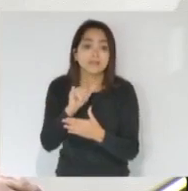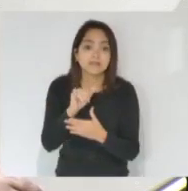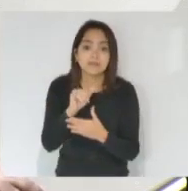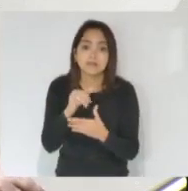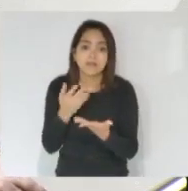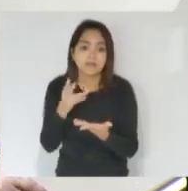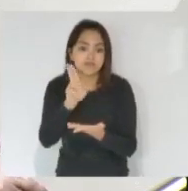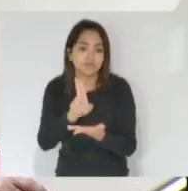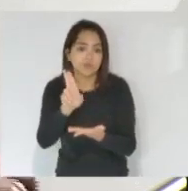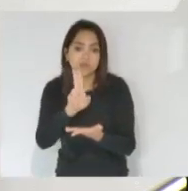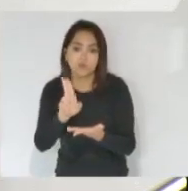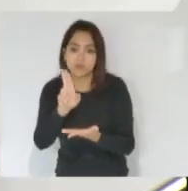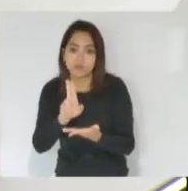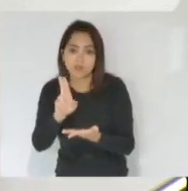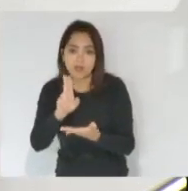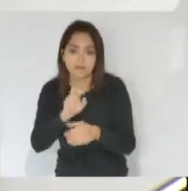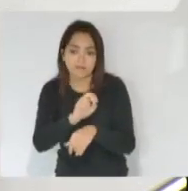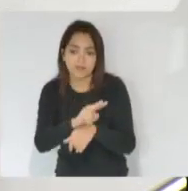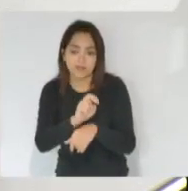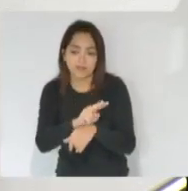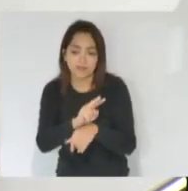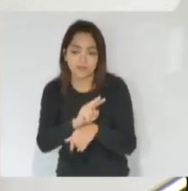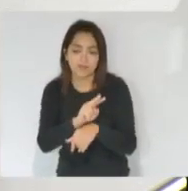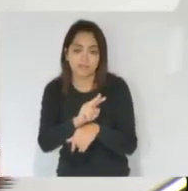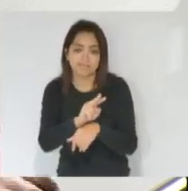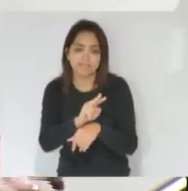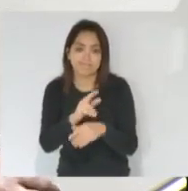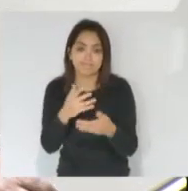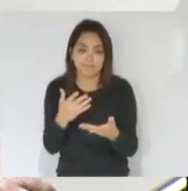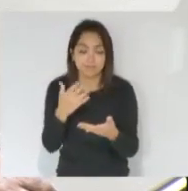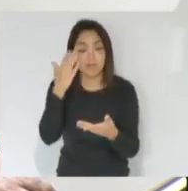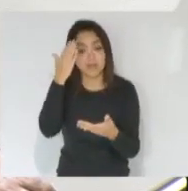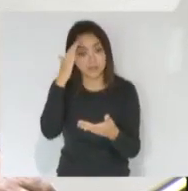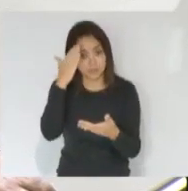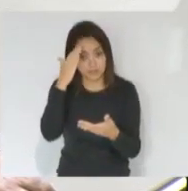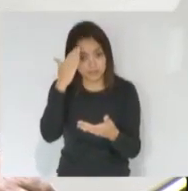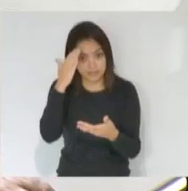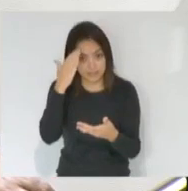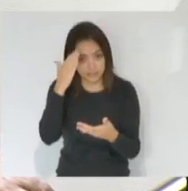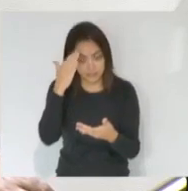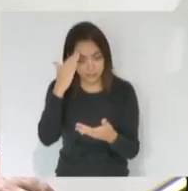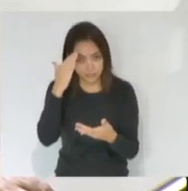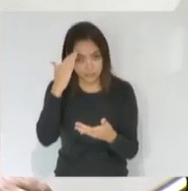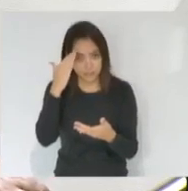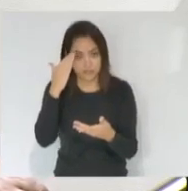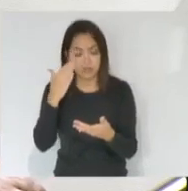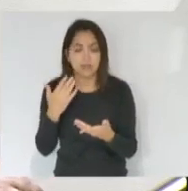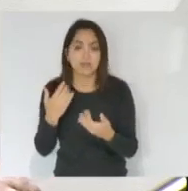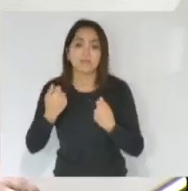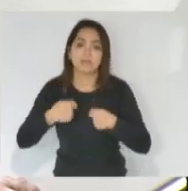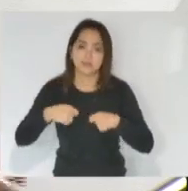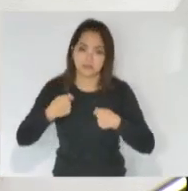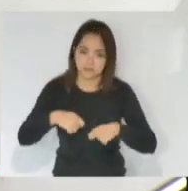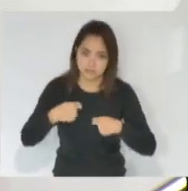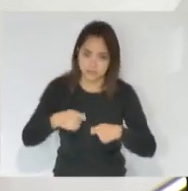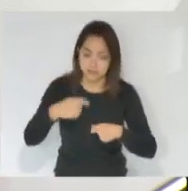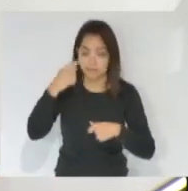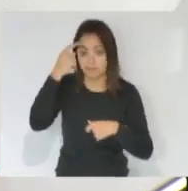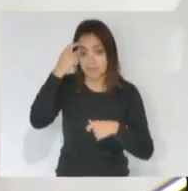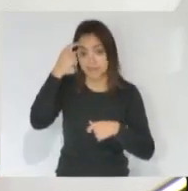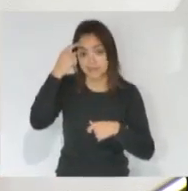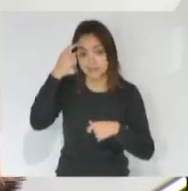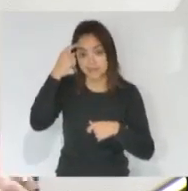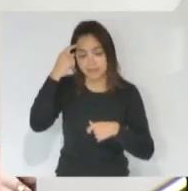utilizarmos os fertilizantes. Por isso que eu entendo que o governo deva sim repensar, e